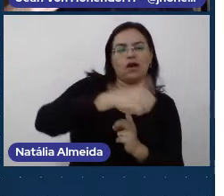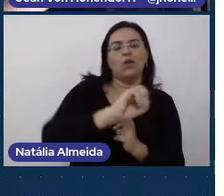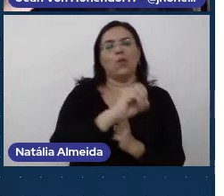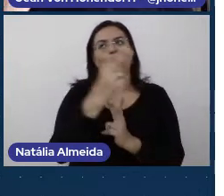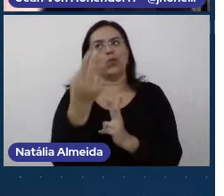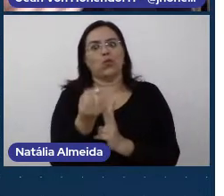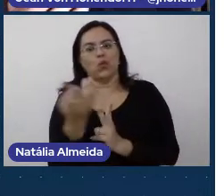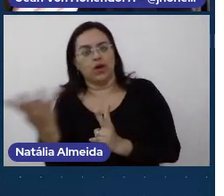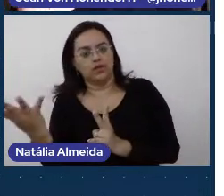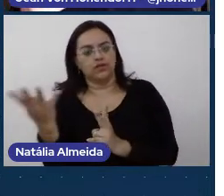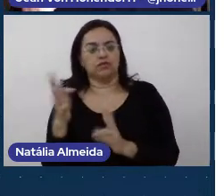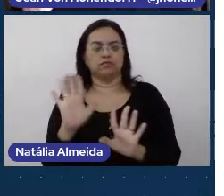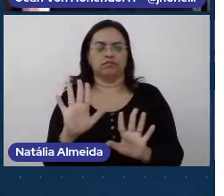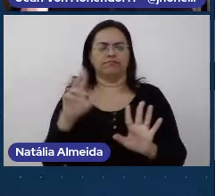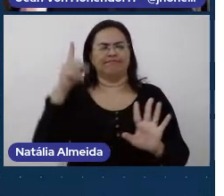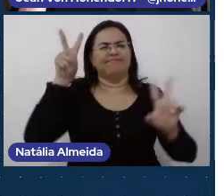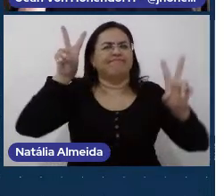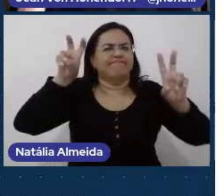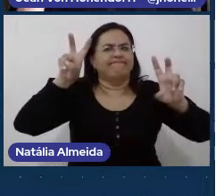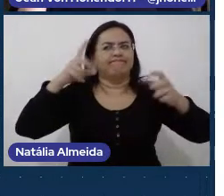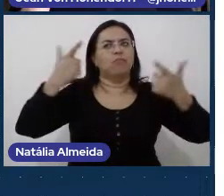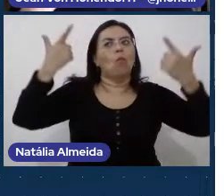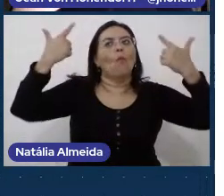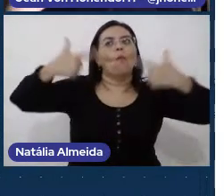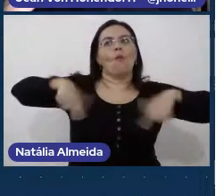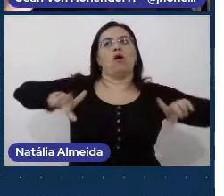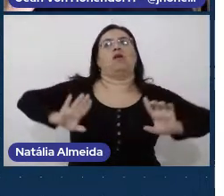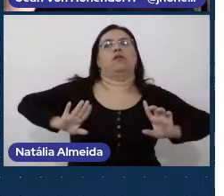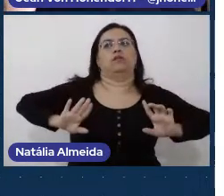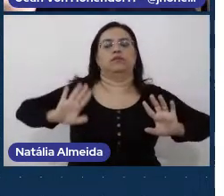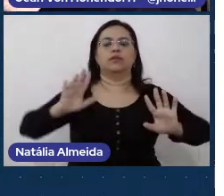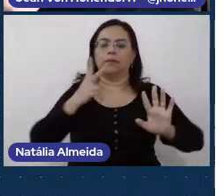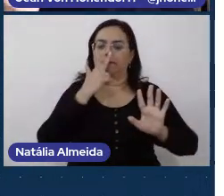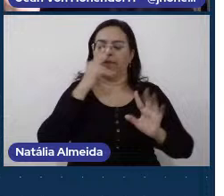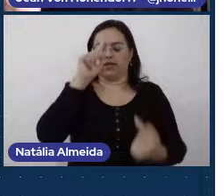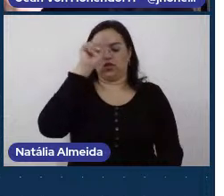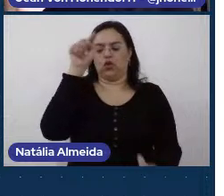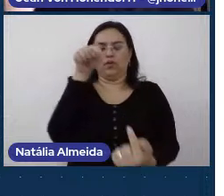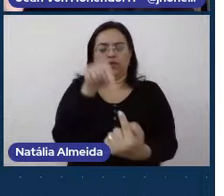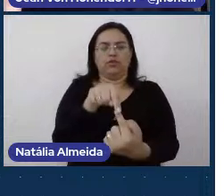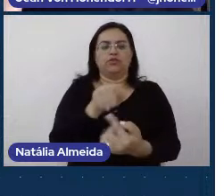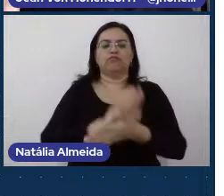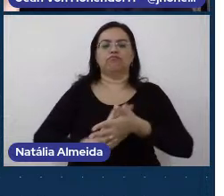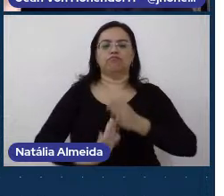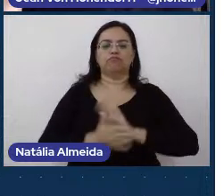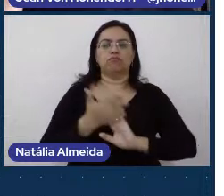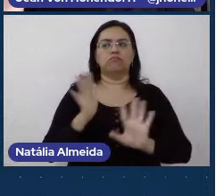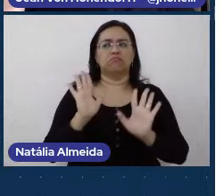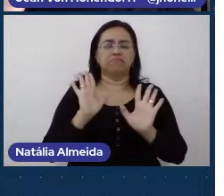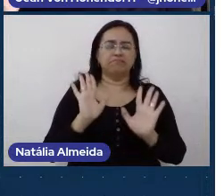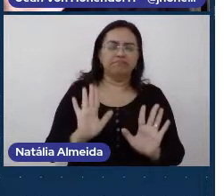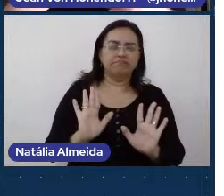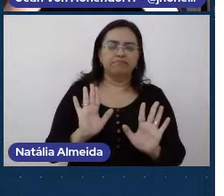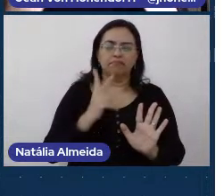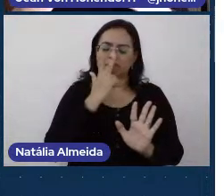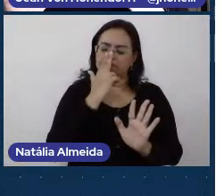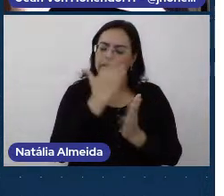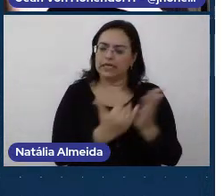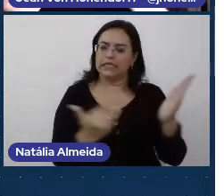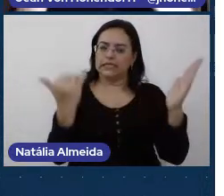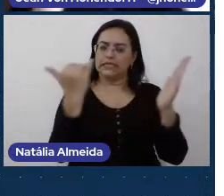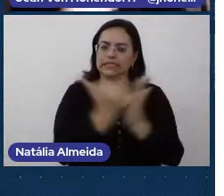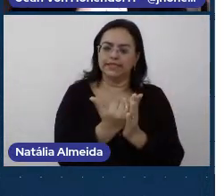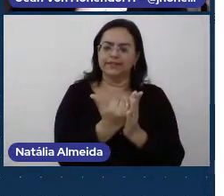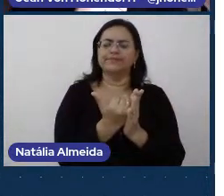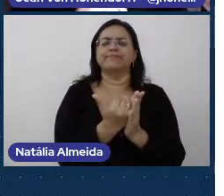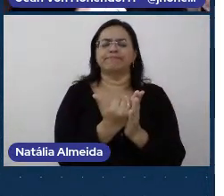essa suposta neutralidade da ciência, essa suposta objetividade, que eu diria excessiva, ela cai